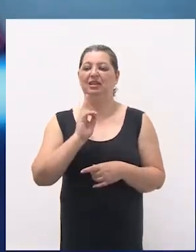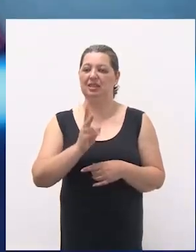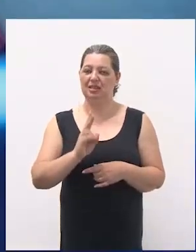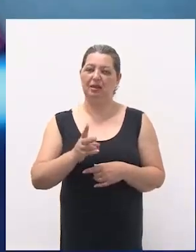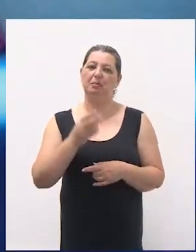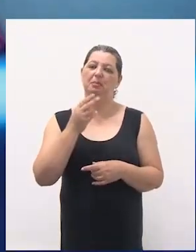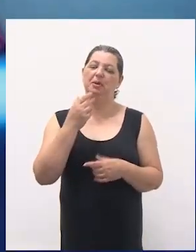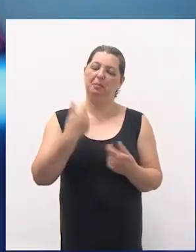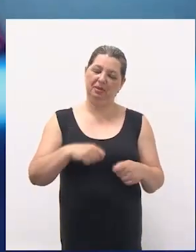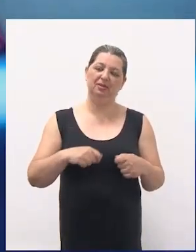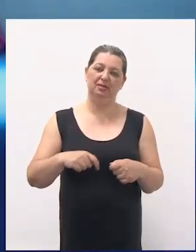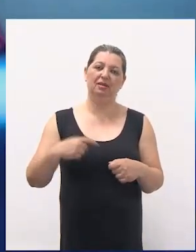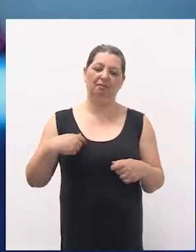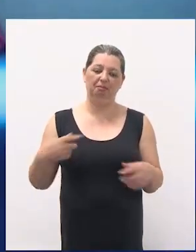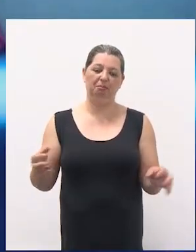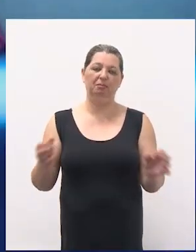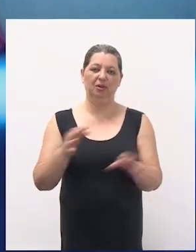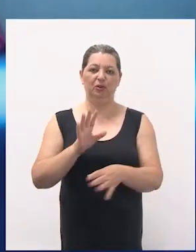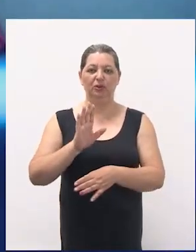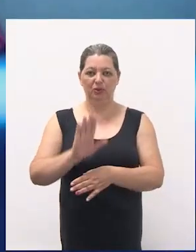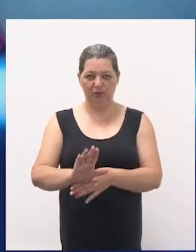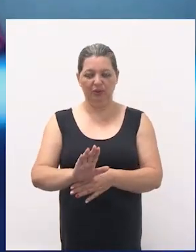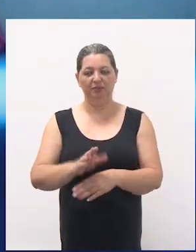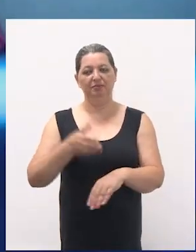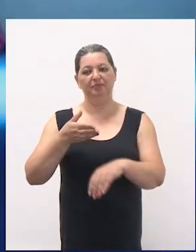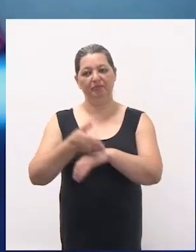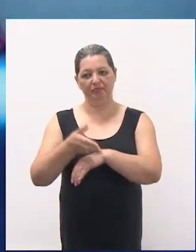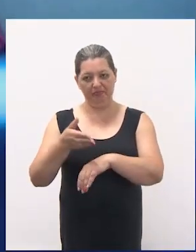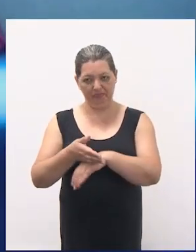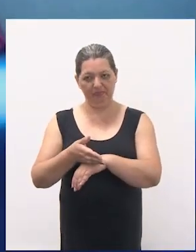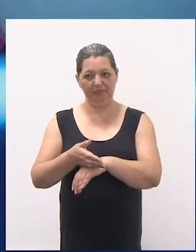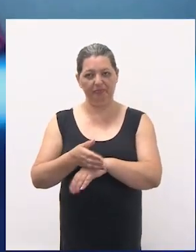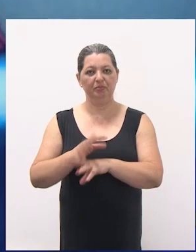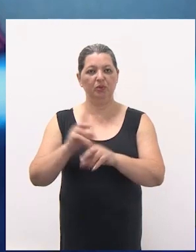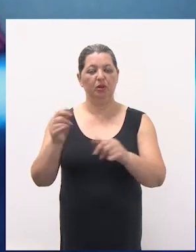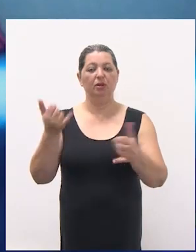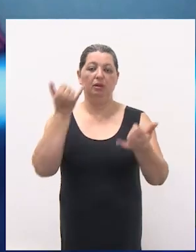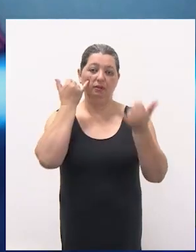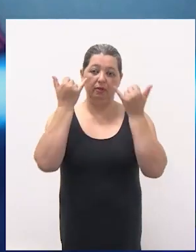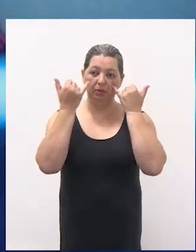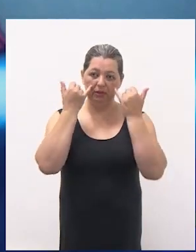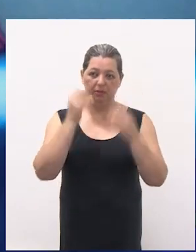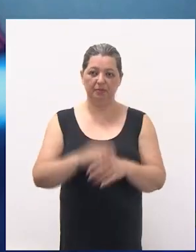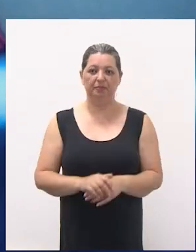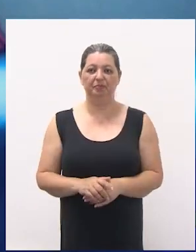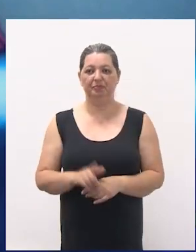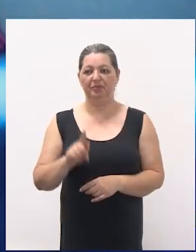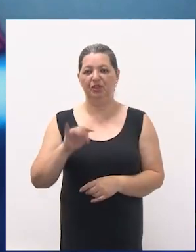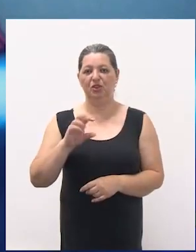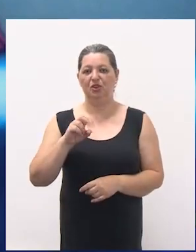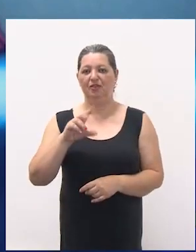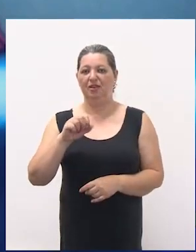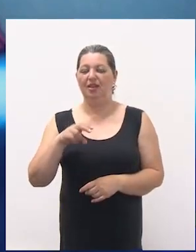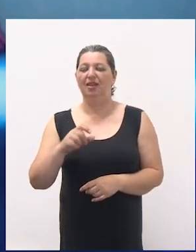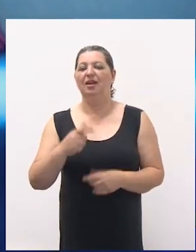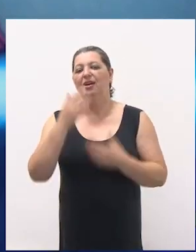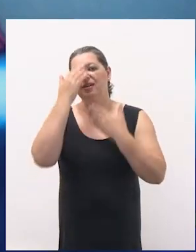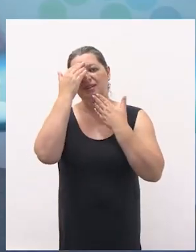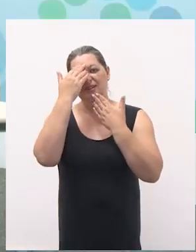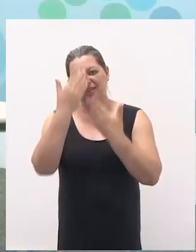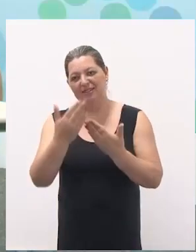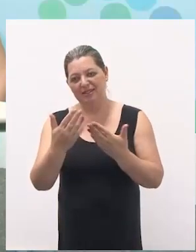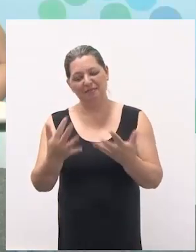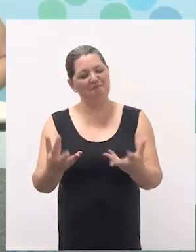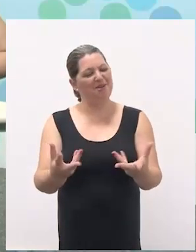super à disposição de vocês para contribuir, trazer o que for possível. Giovanni, queria te agradecer, assim, maravilhosa a